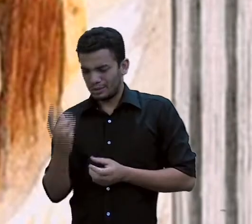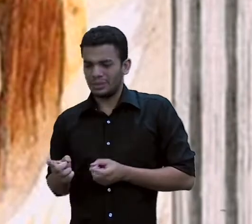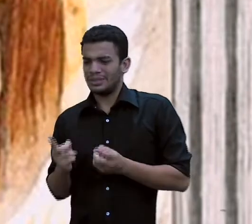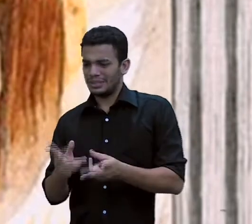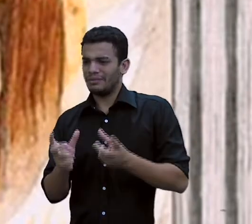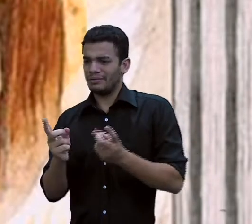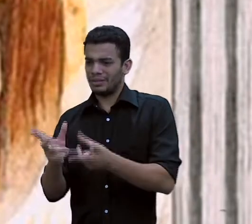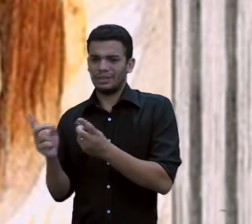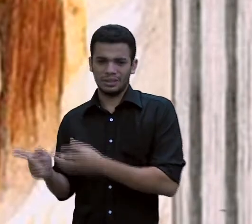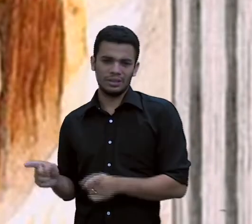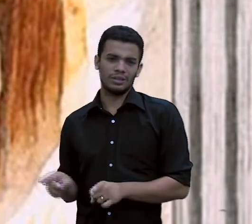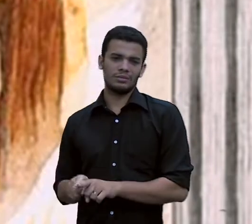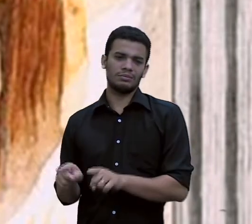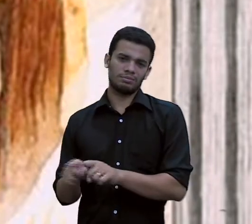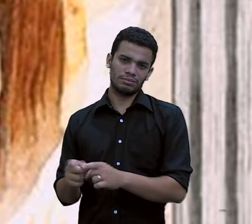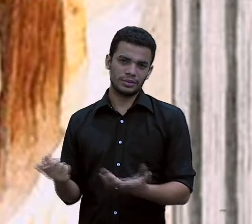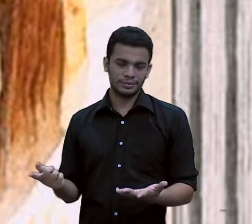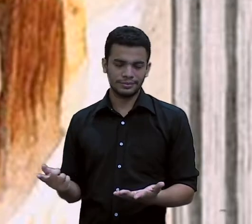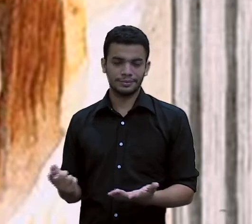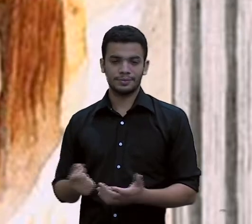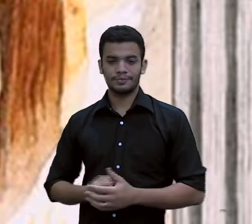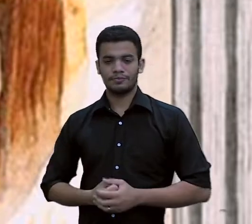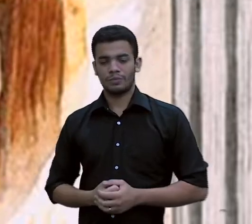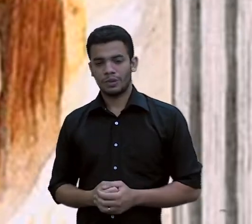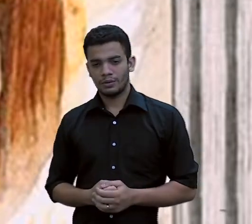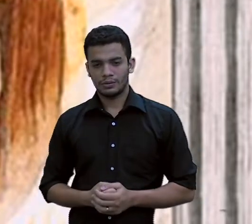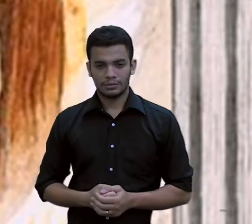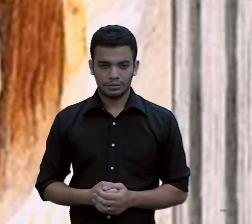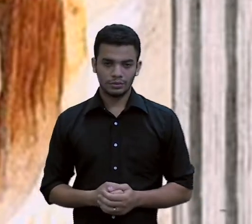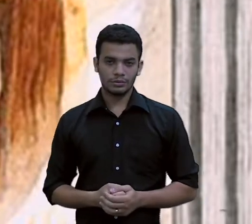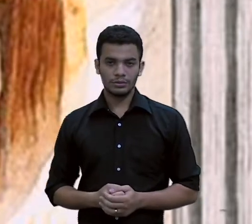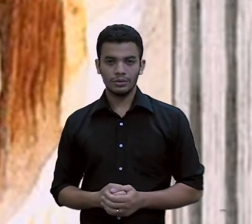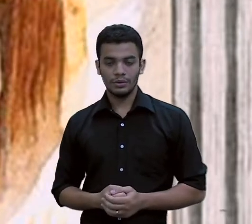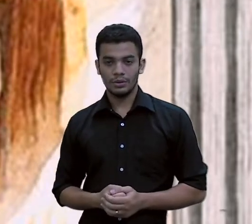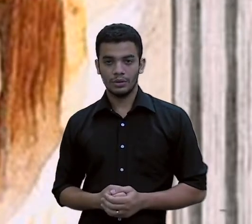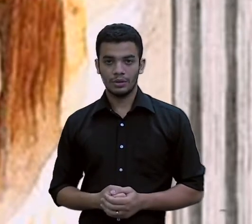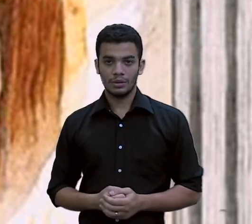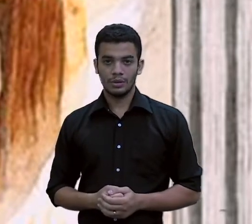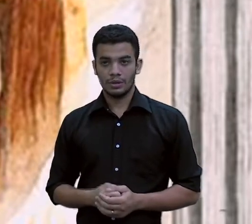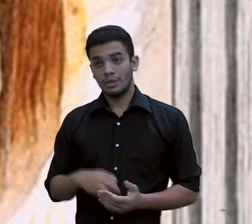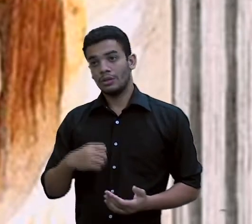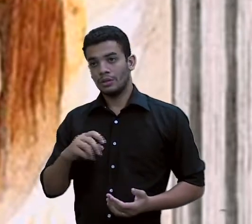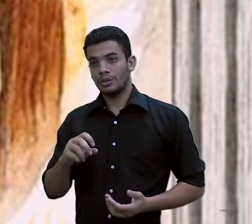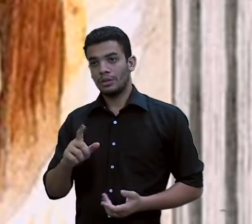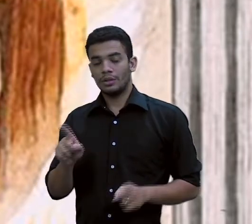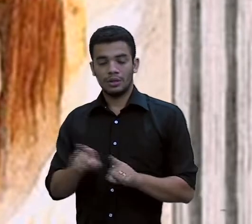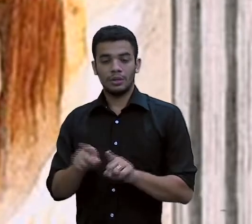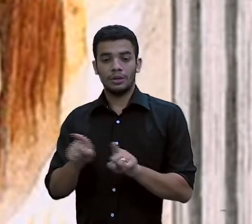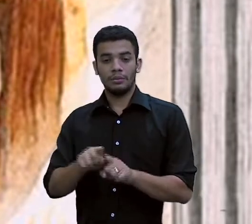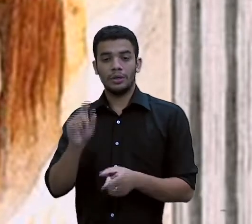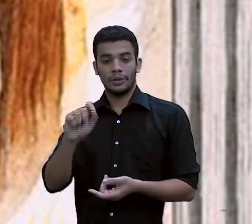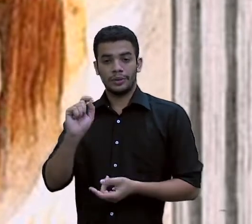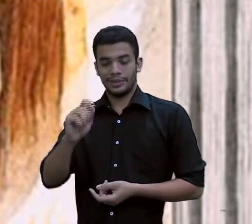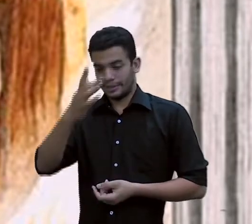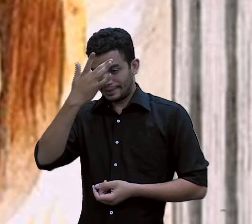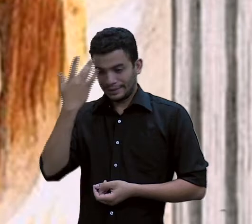Portugal. Outra riqueza que transformou Sacramento em ilha de prosperidade foi o